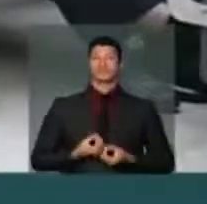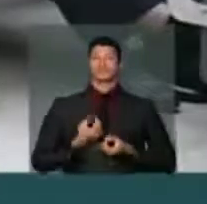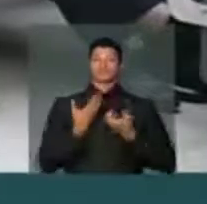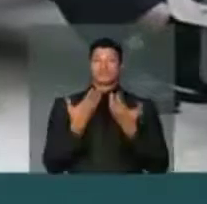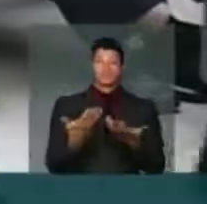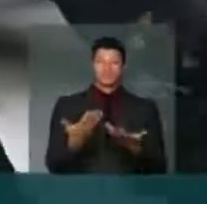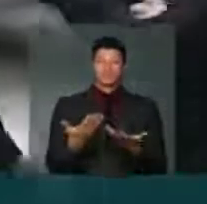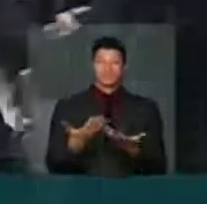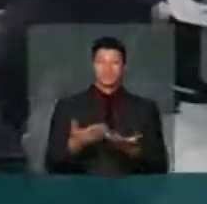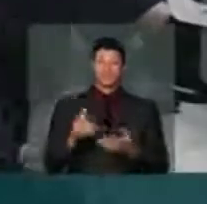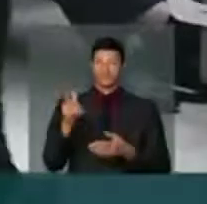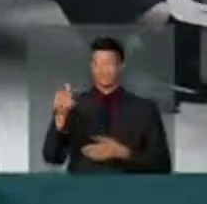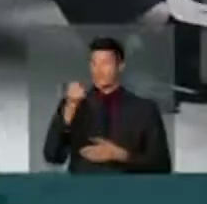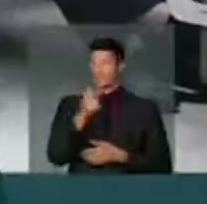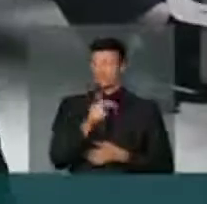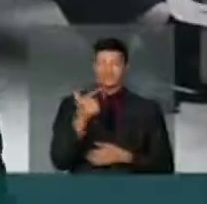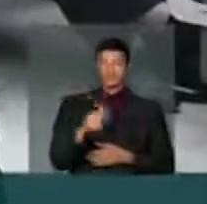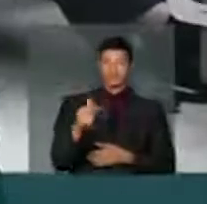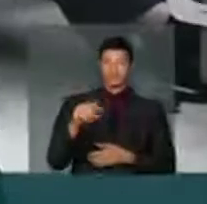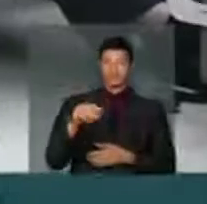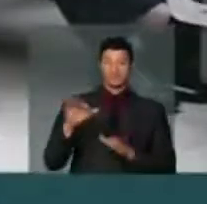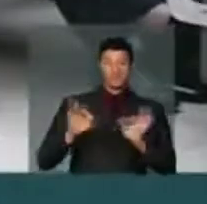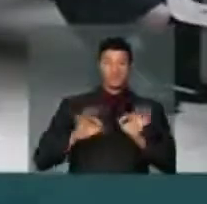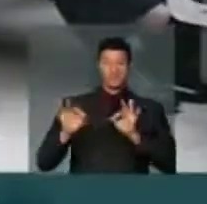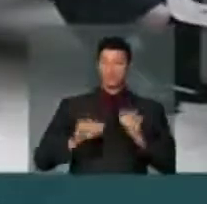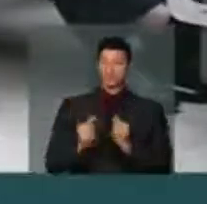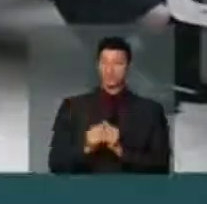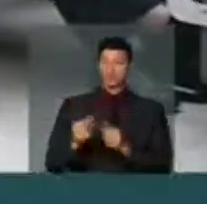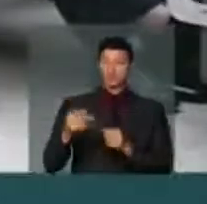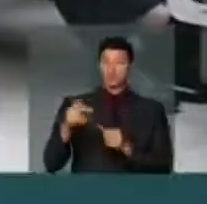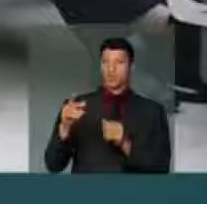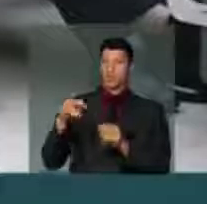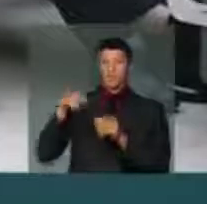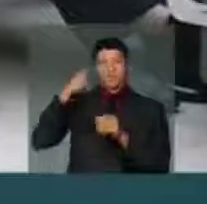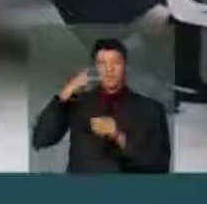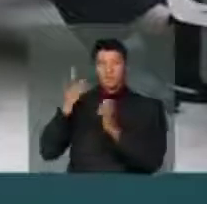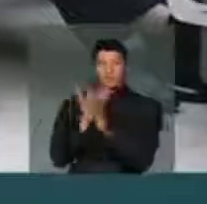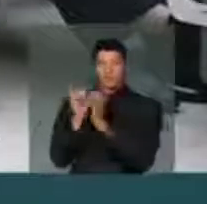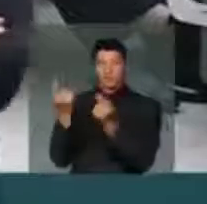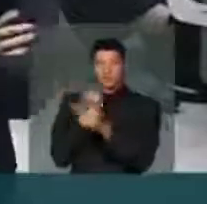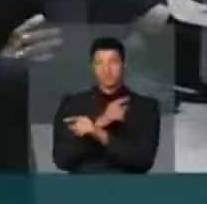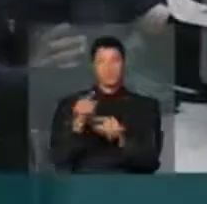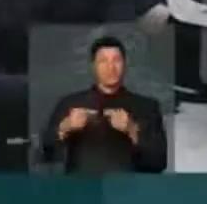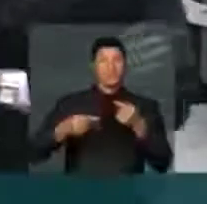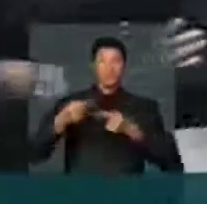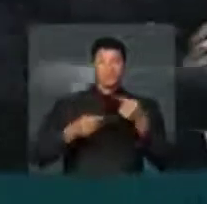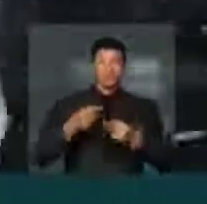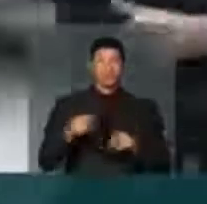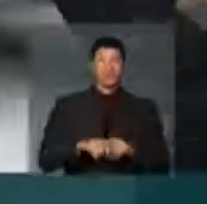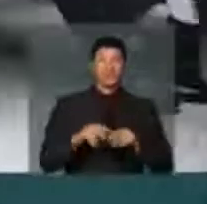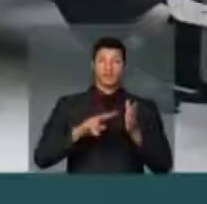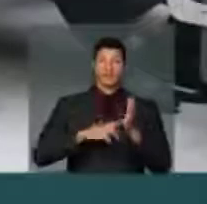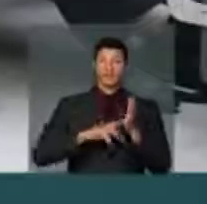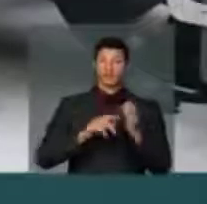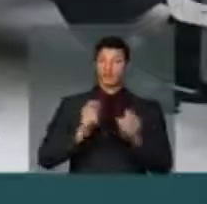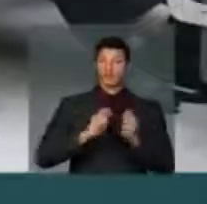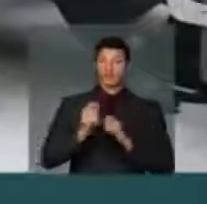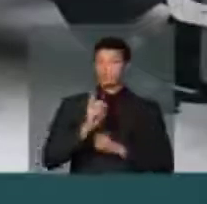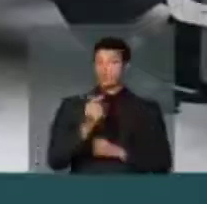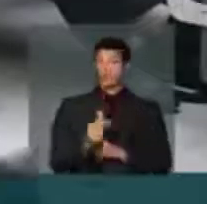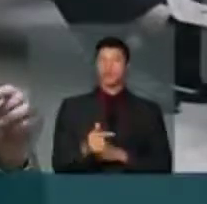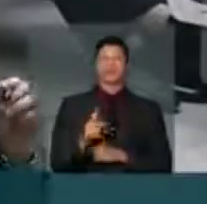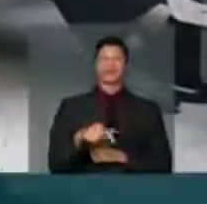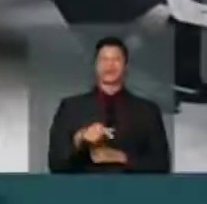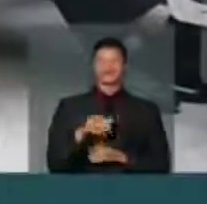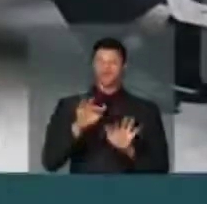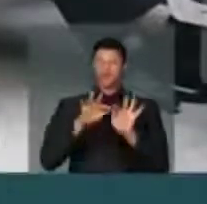espontânea. Ali não tinha manifestação articulada por partidos de oposição, por políticos, por sindicatos ou por associações.